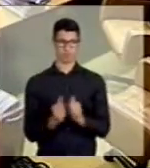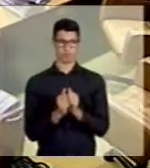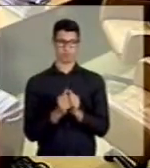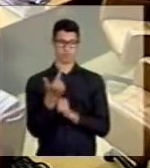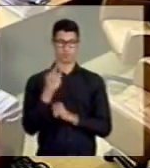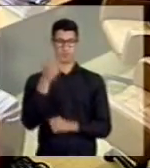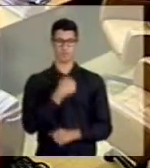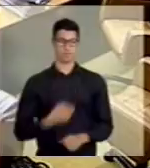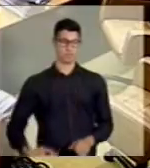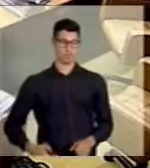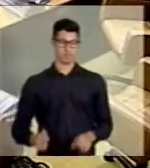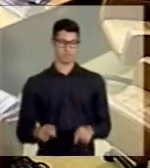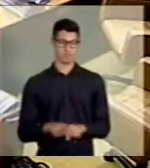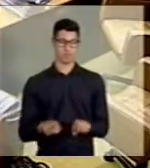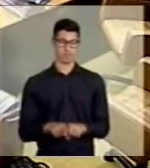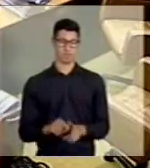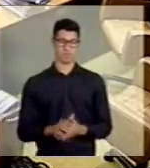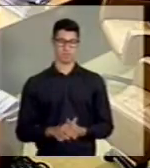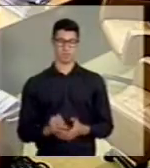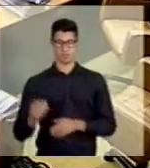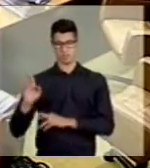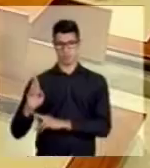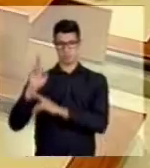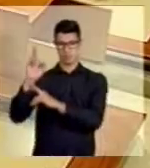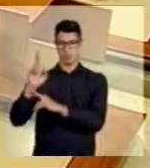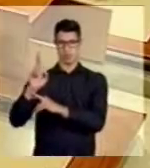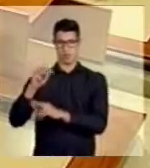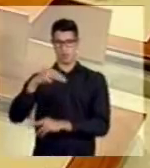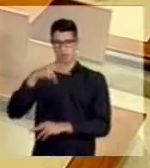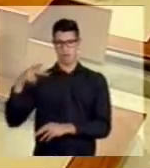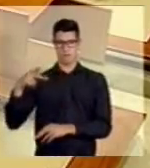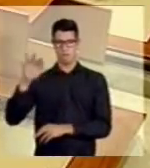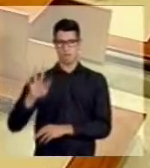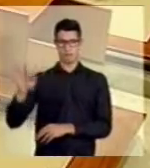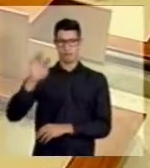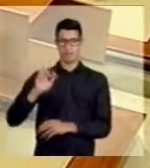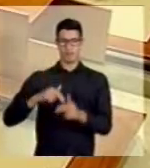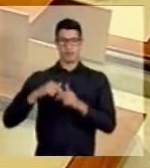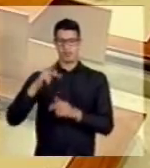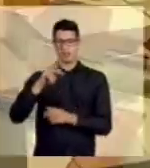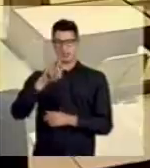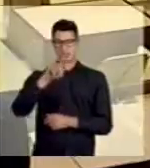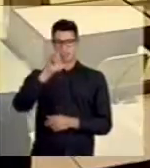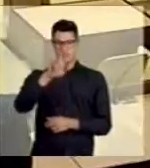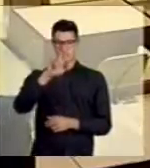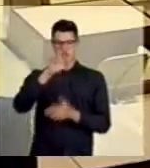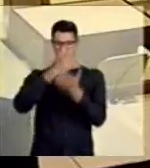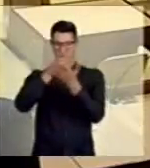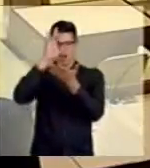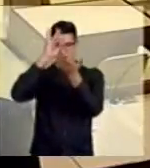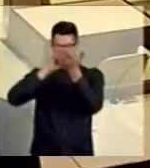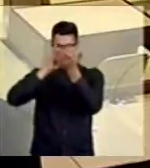os demais ministros e também a representante do Ministério Público Federal, portanto, Procuradora-Geral da República. Em instantes